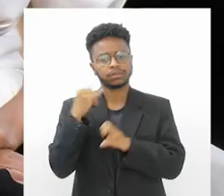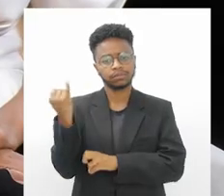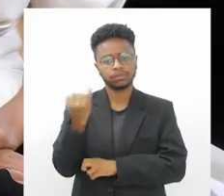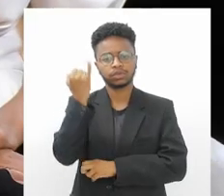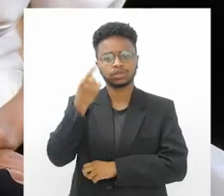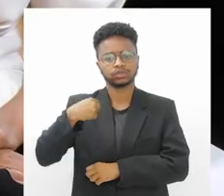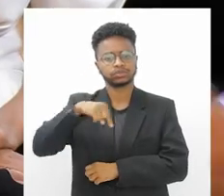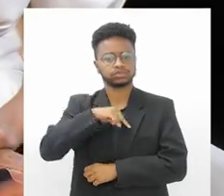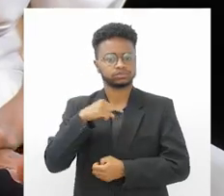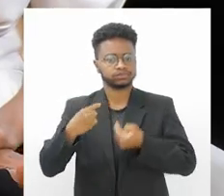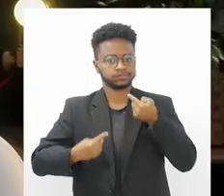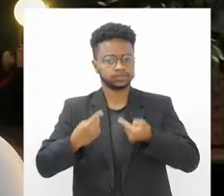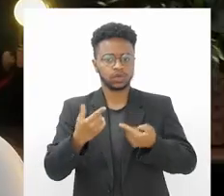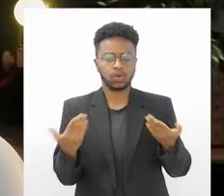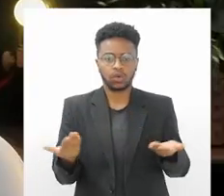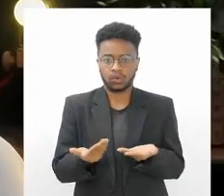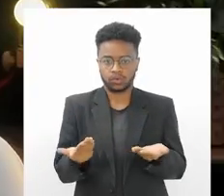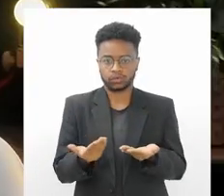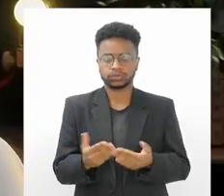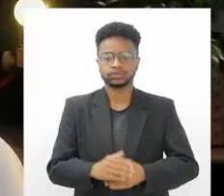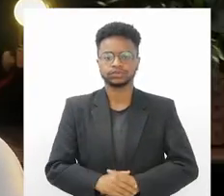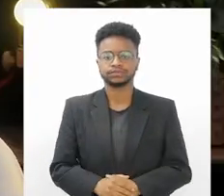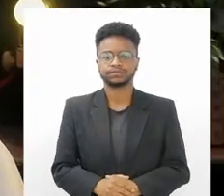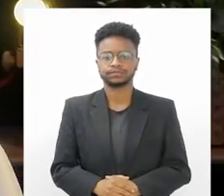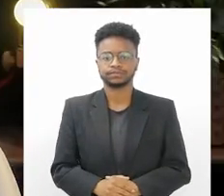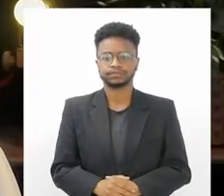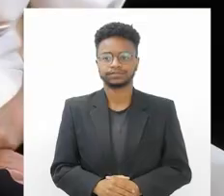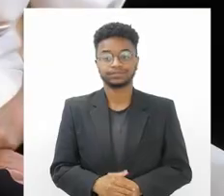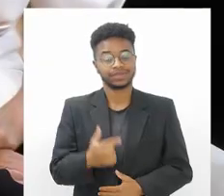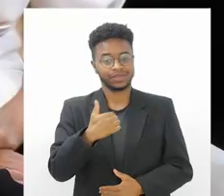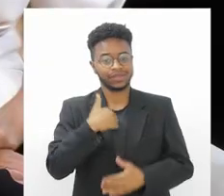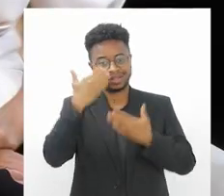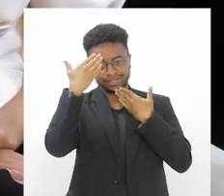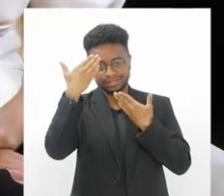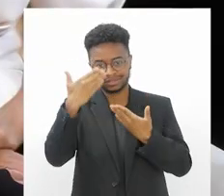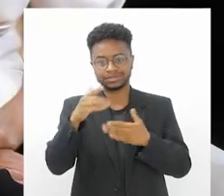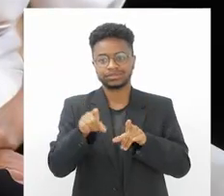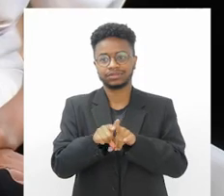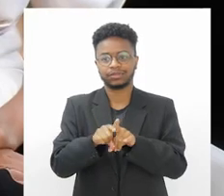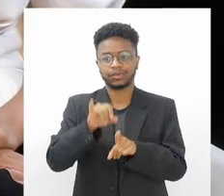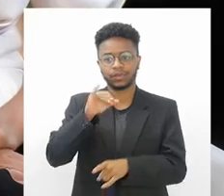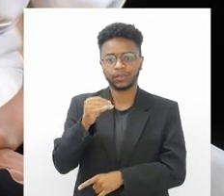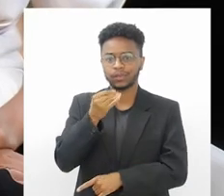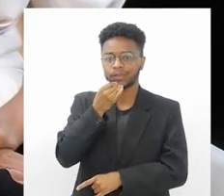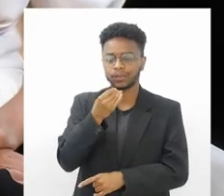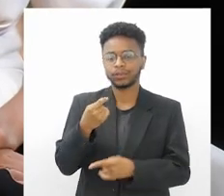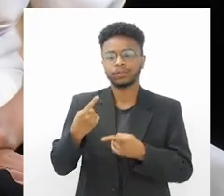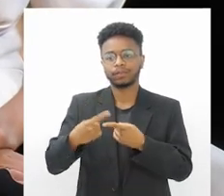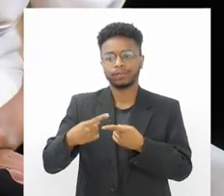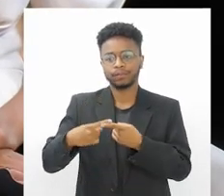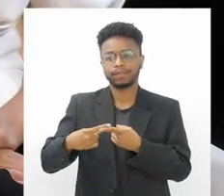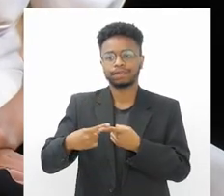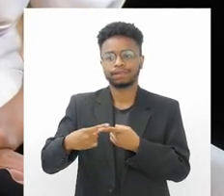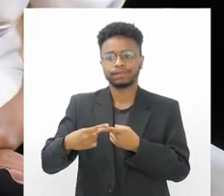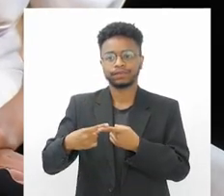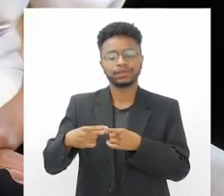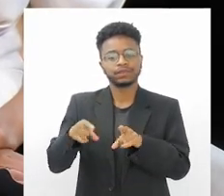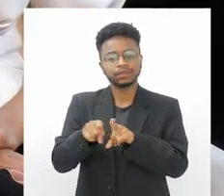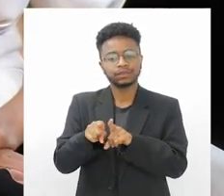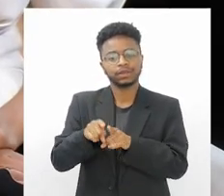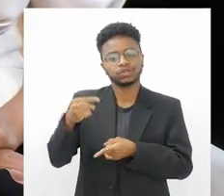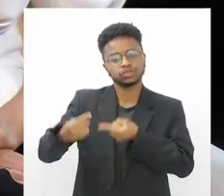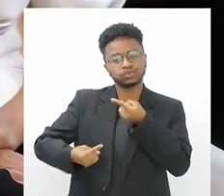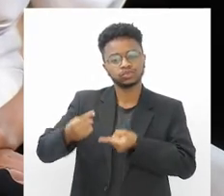importantes que vamos debater aqui para o nosso telespectador. Certeza. Eu que agradeço também o convite, né, tá aqui na sua presença, também para a